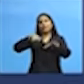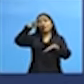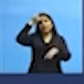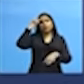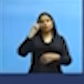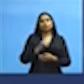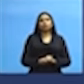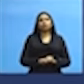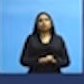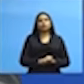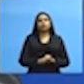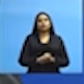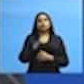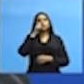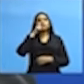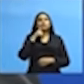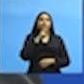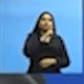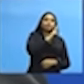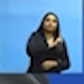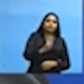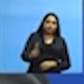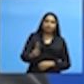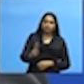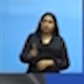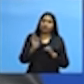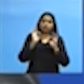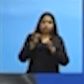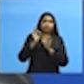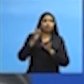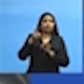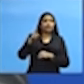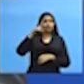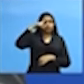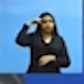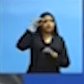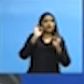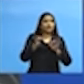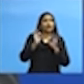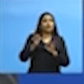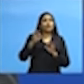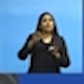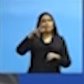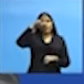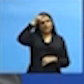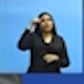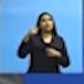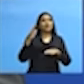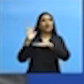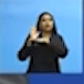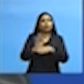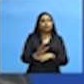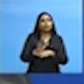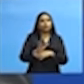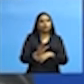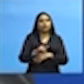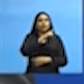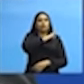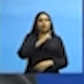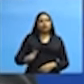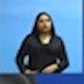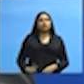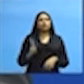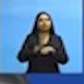minuto, candidato Zé Melo. Tem razão, candidato Marcelo Ramos. Manaus realmente precisa de socorro. Por isso, o nosso governo foi atrás